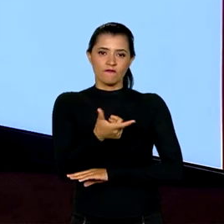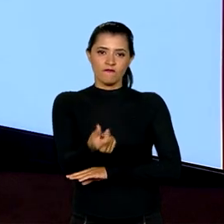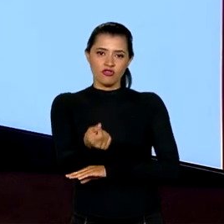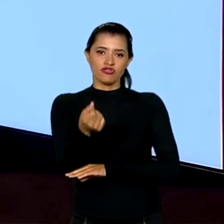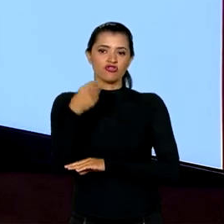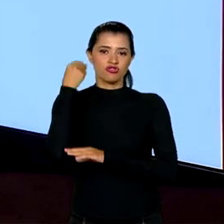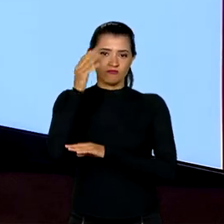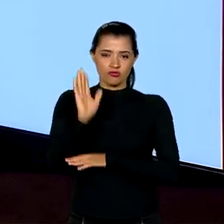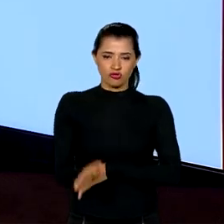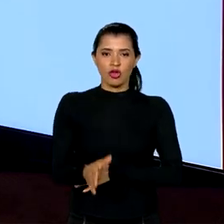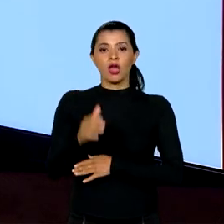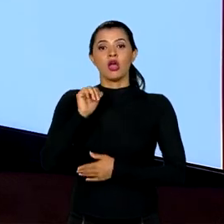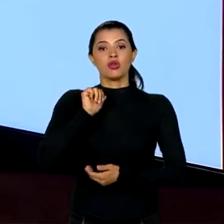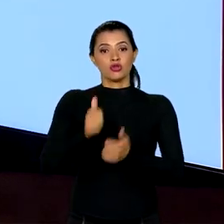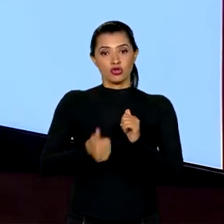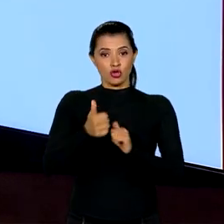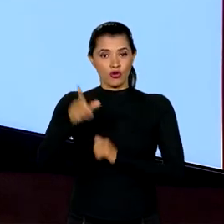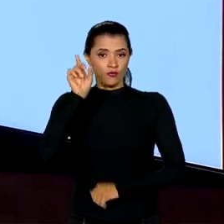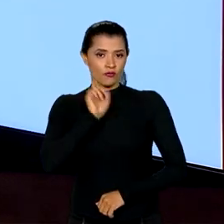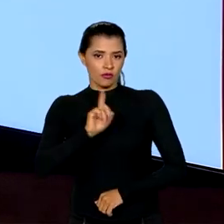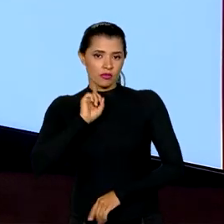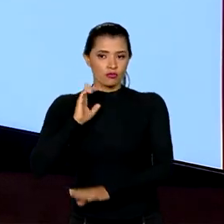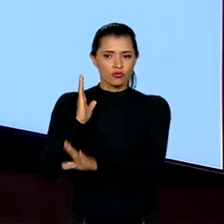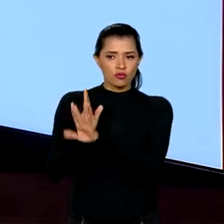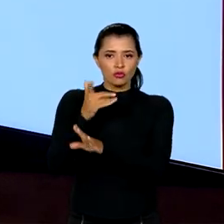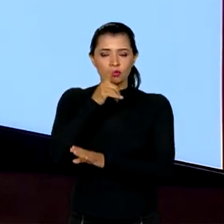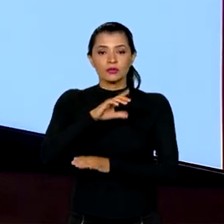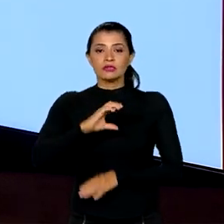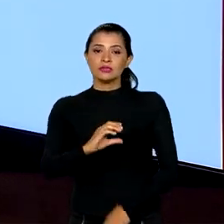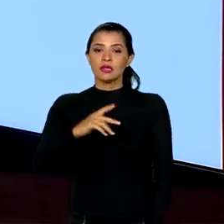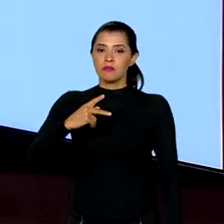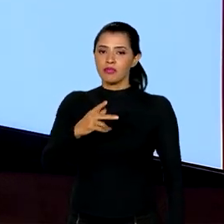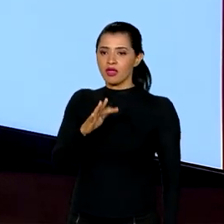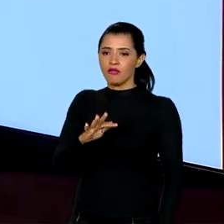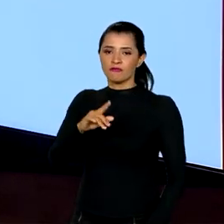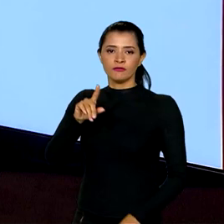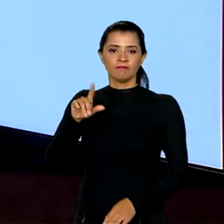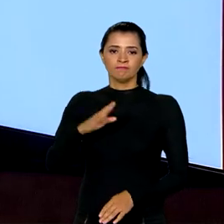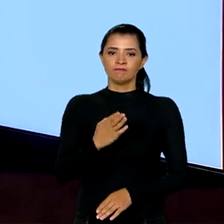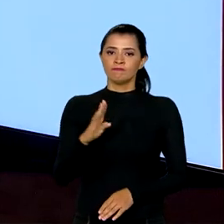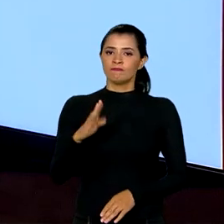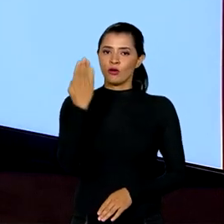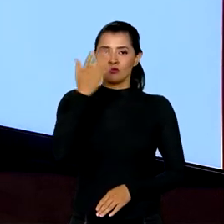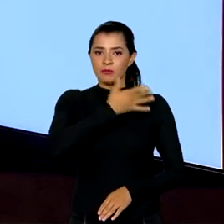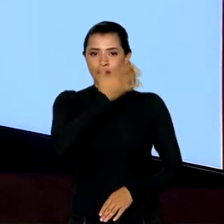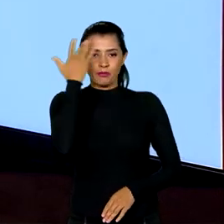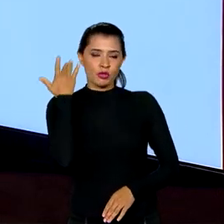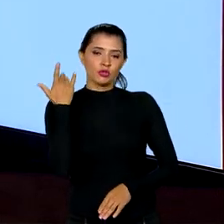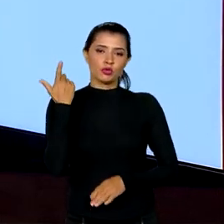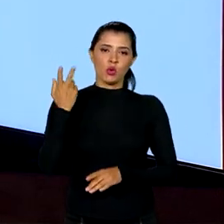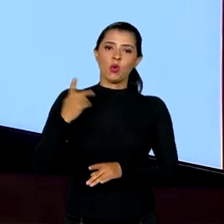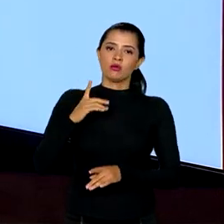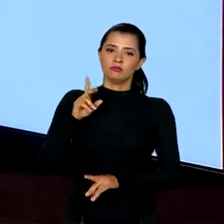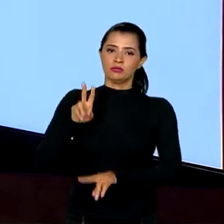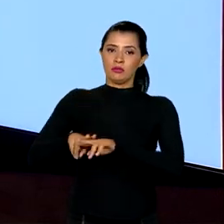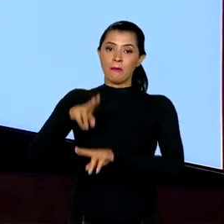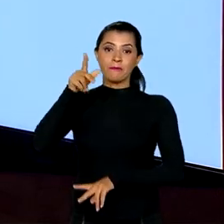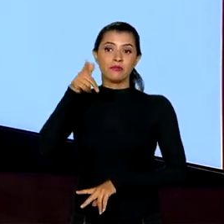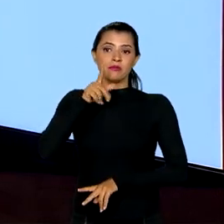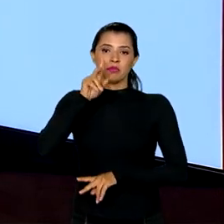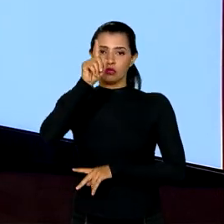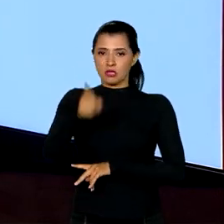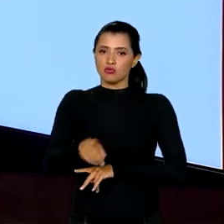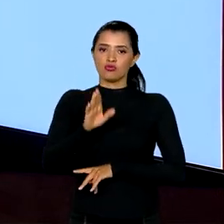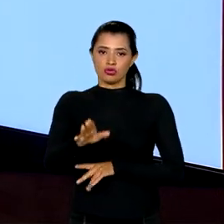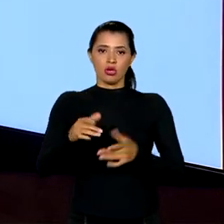do Flamengo, quando foram identificados CPFs inválidos e pessoas com mandados de prisão em aberto, por